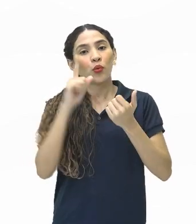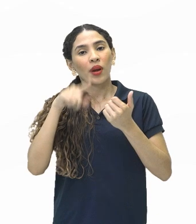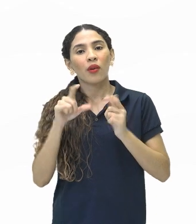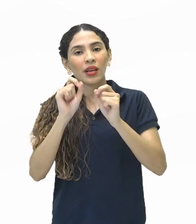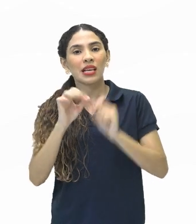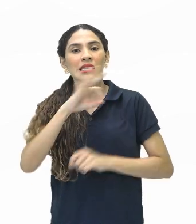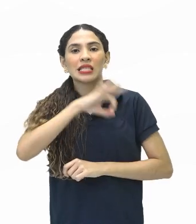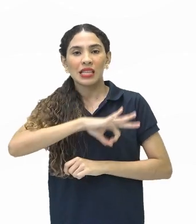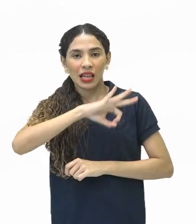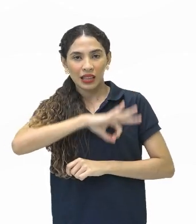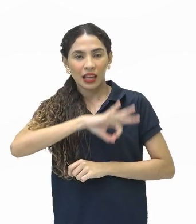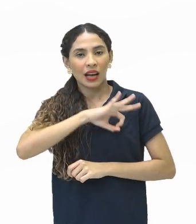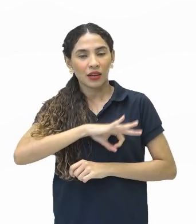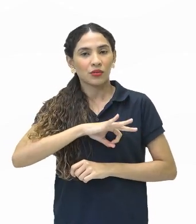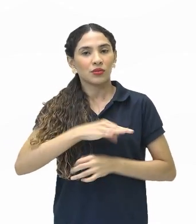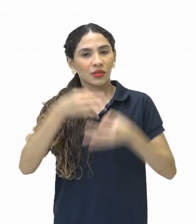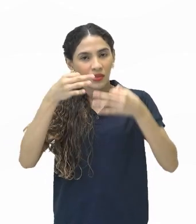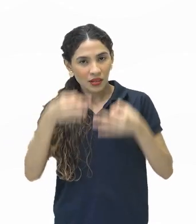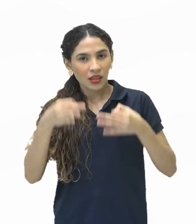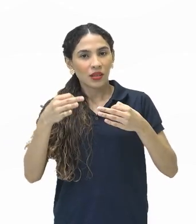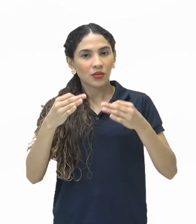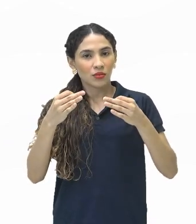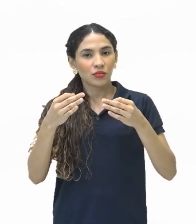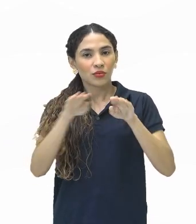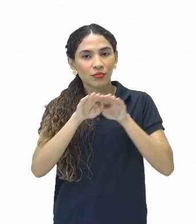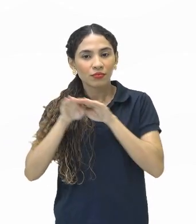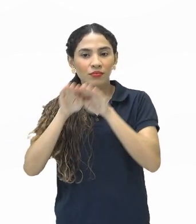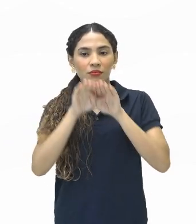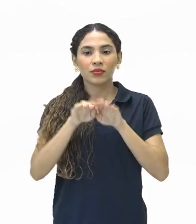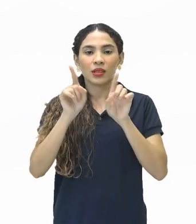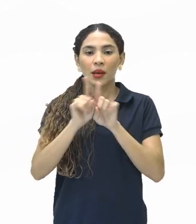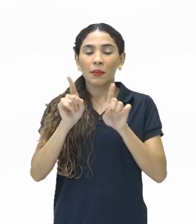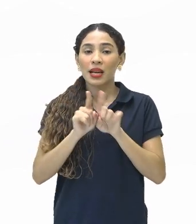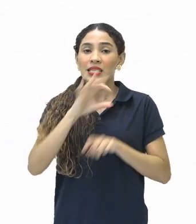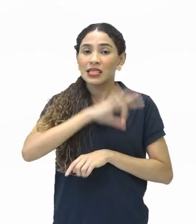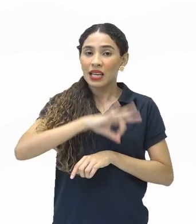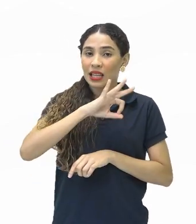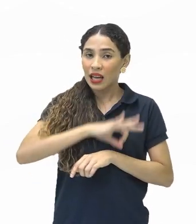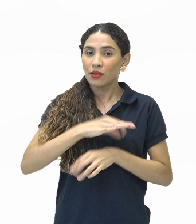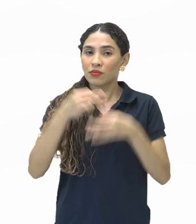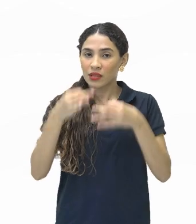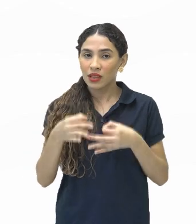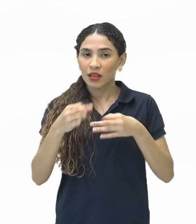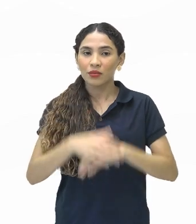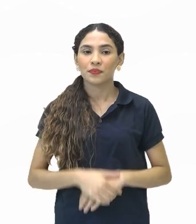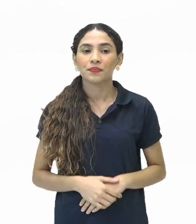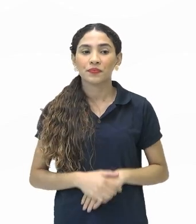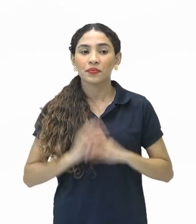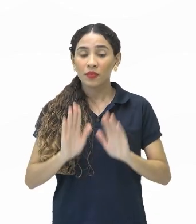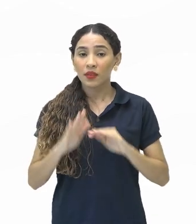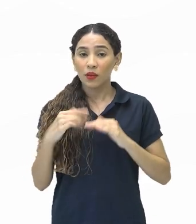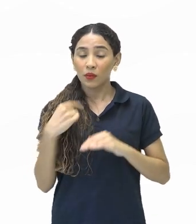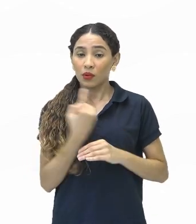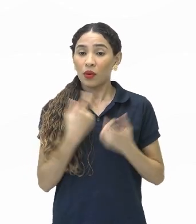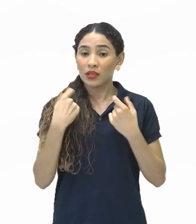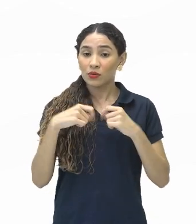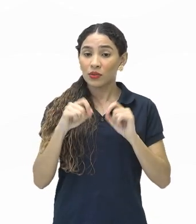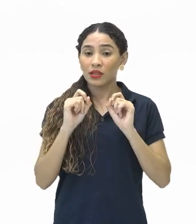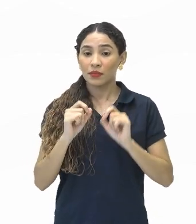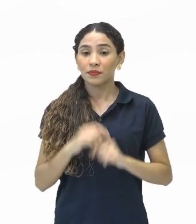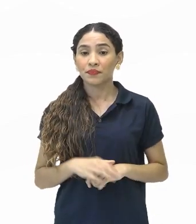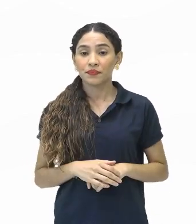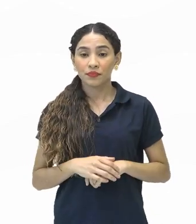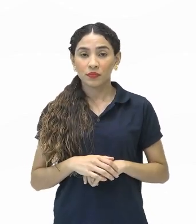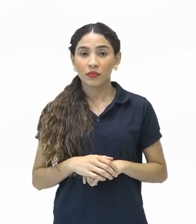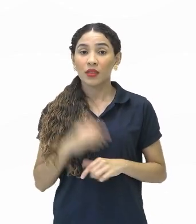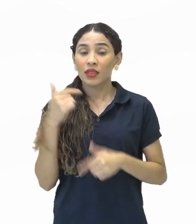de salários dignos, né? Um salário mínimo, né? Salários dignos. Então, a gente tem que, quando a